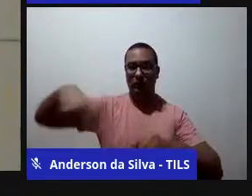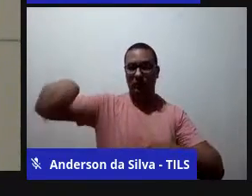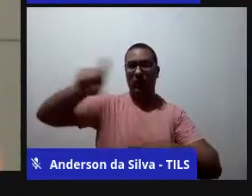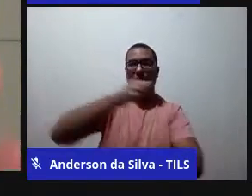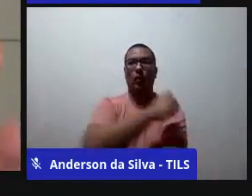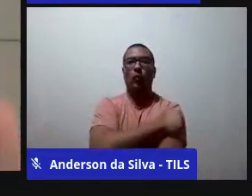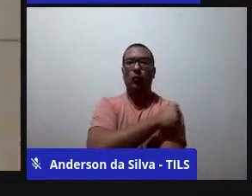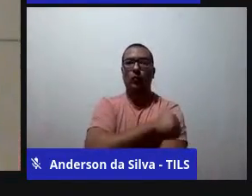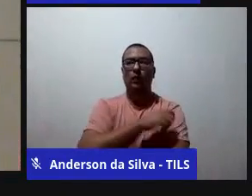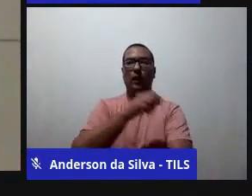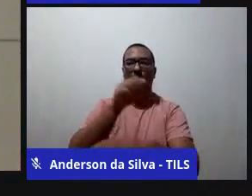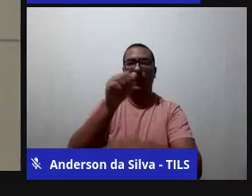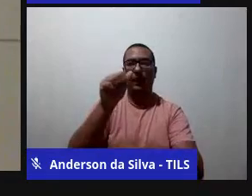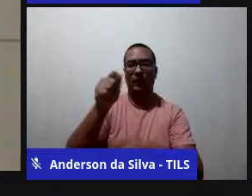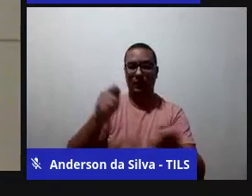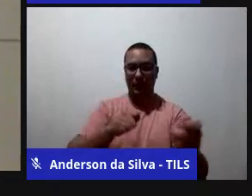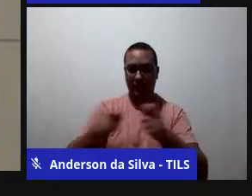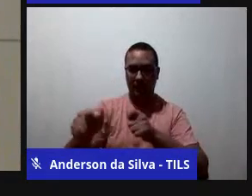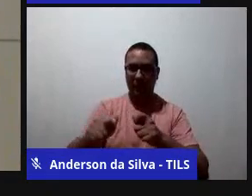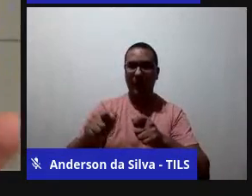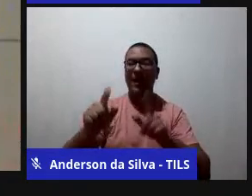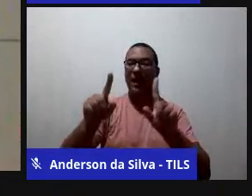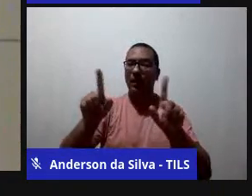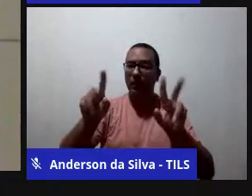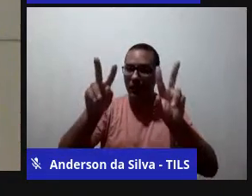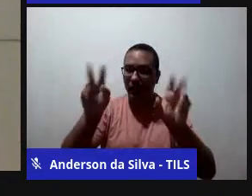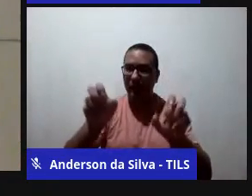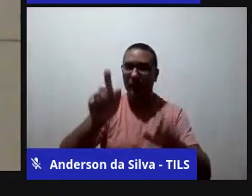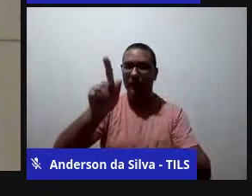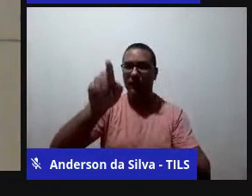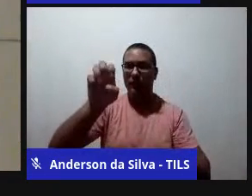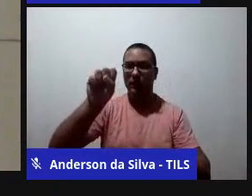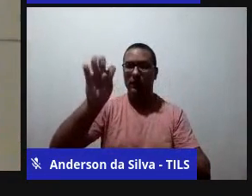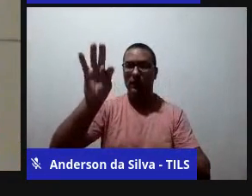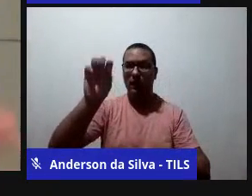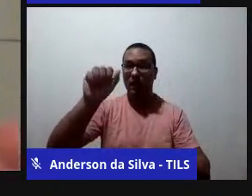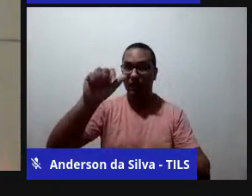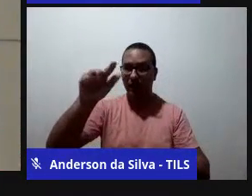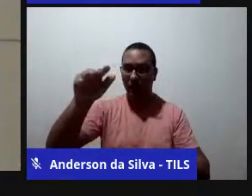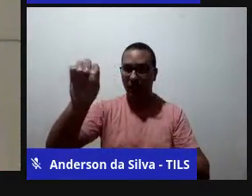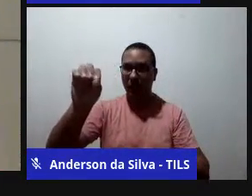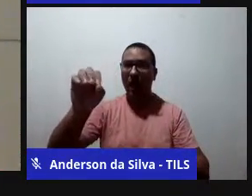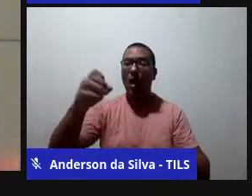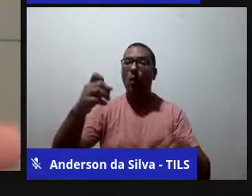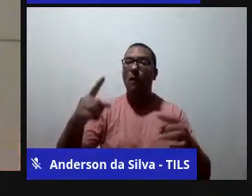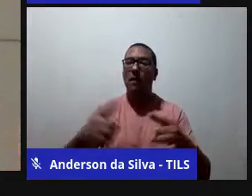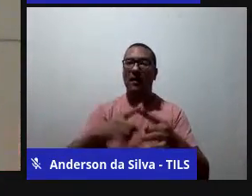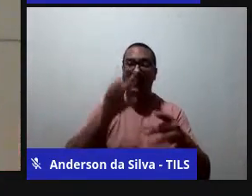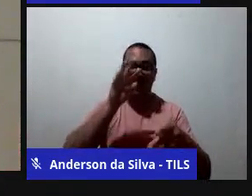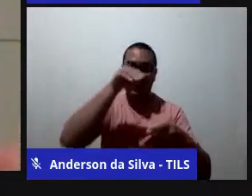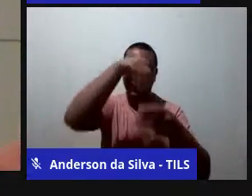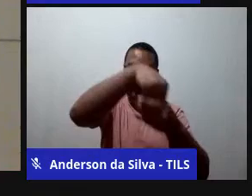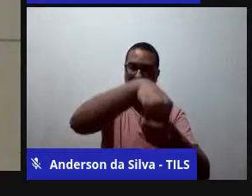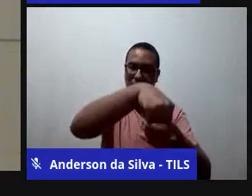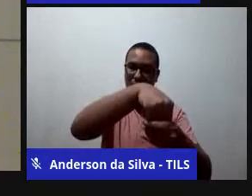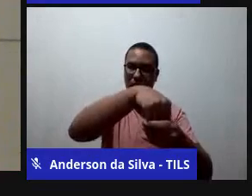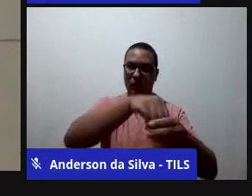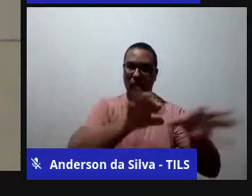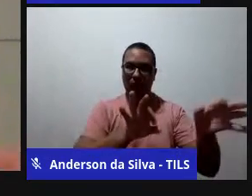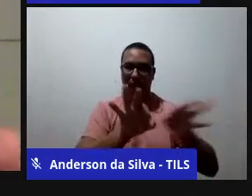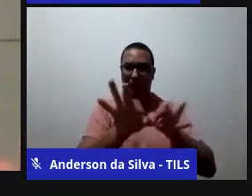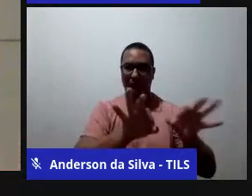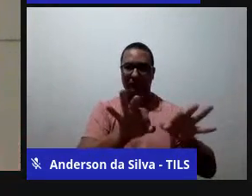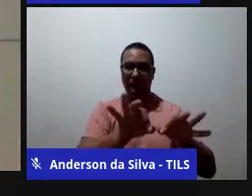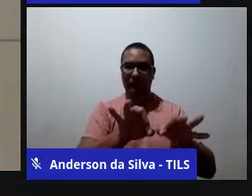quando eu falo de gestão, eu olho para dentro da organização. Gestão busca melhorar a